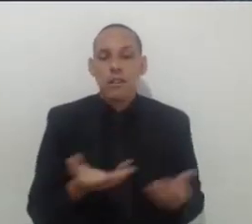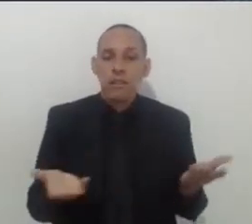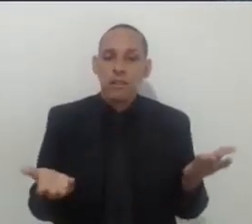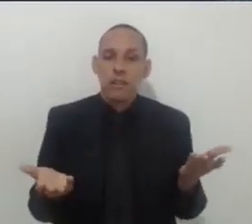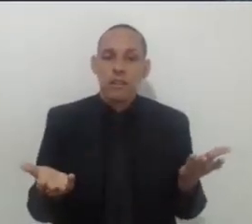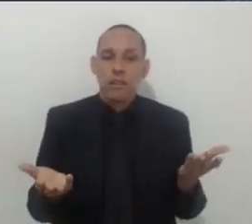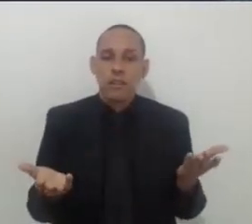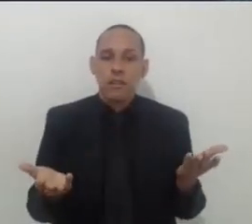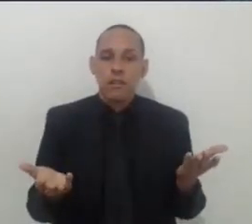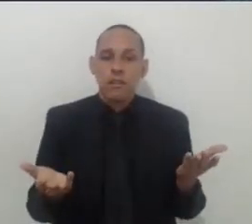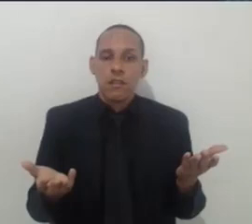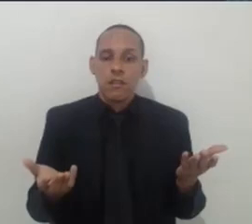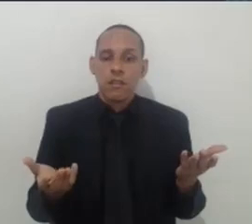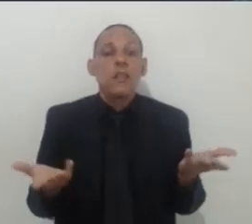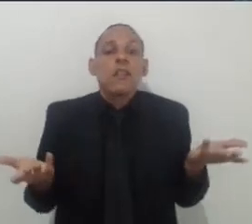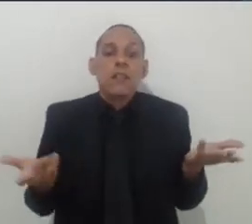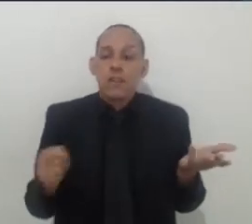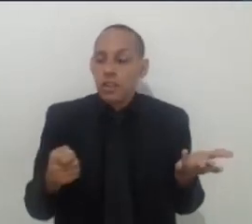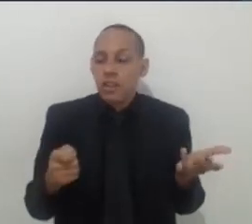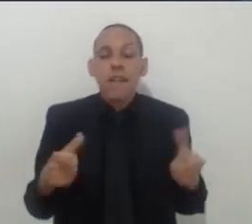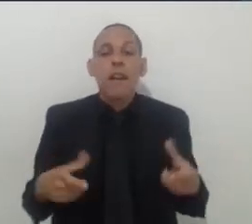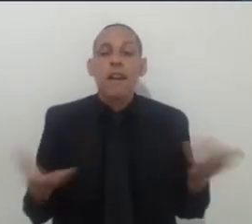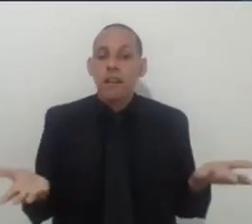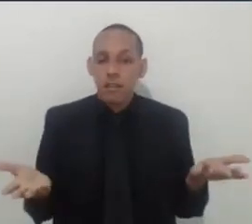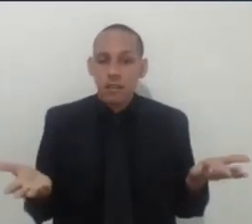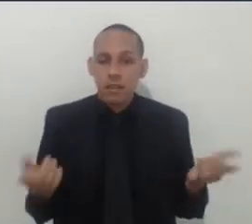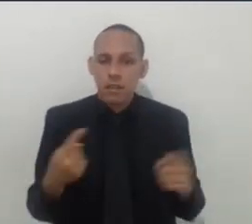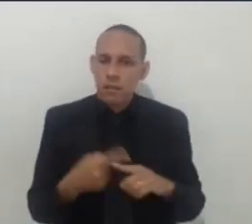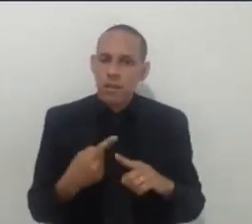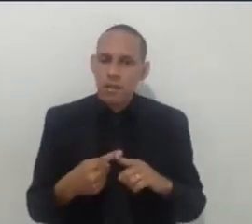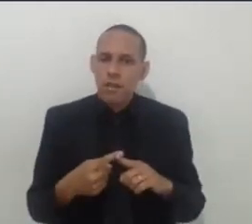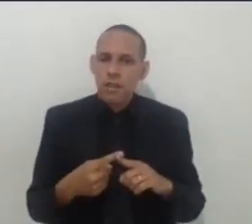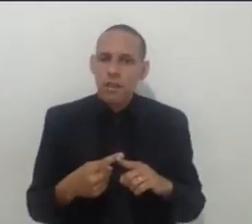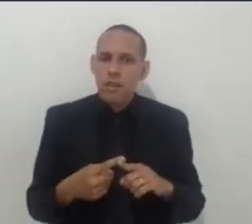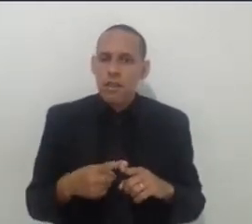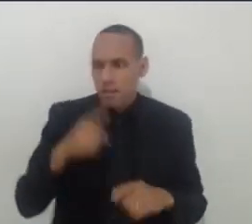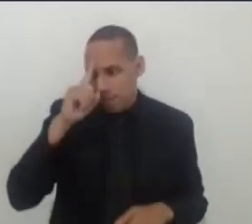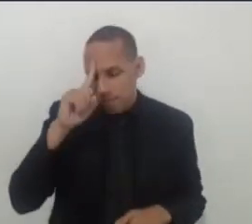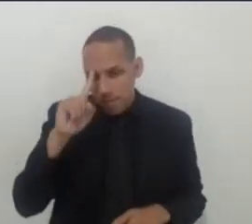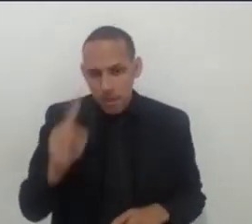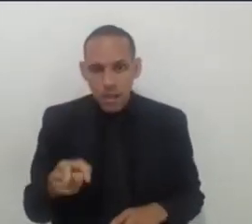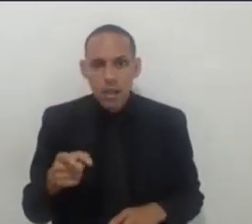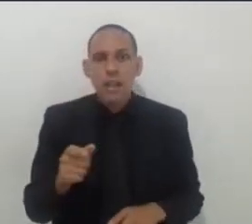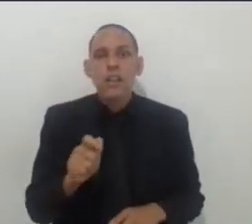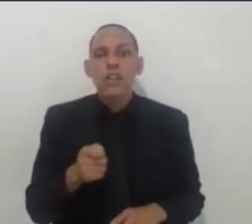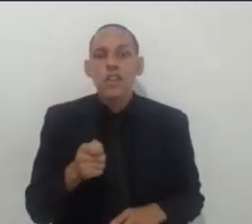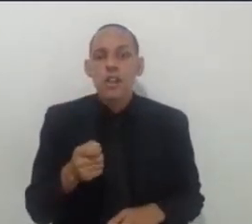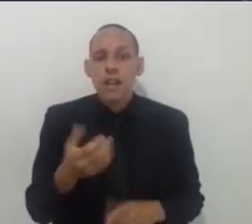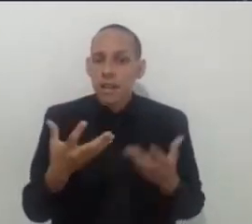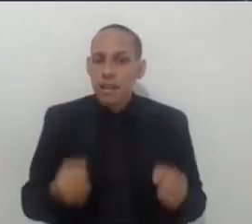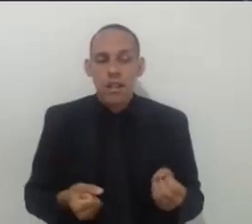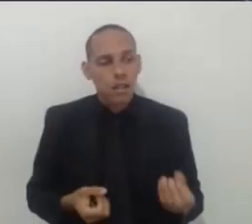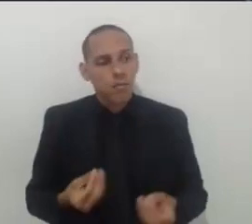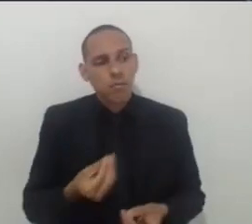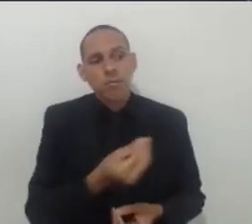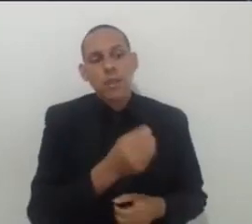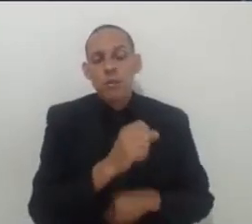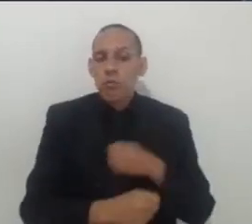Onde estariam essas chaves, então? Porque eles foram intimados para receberem as chaves um ano